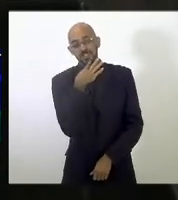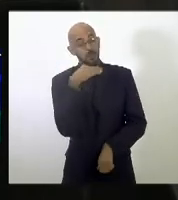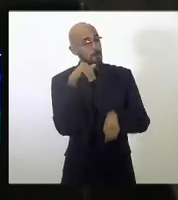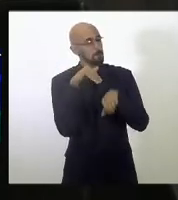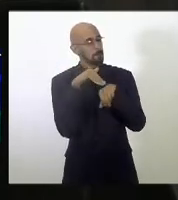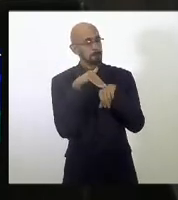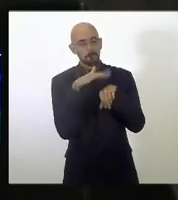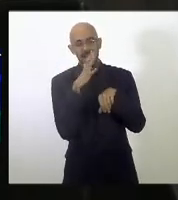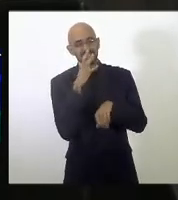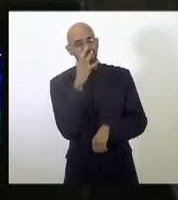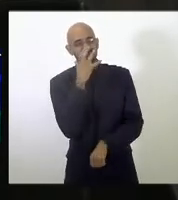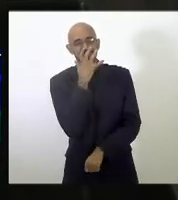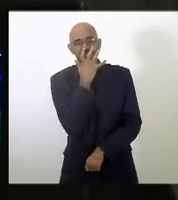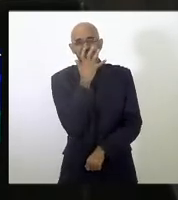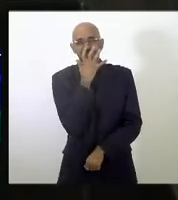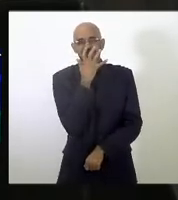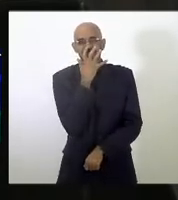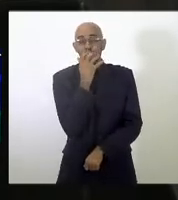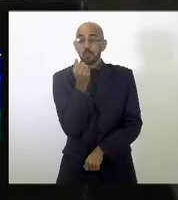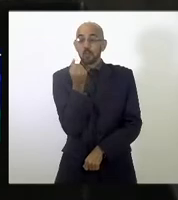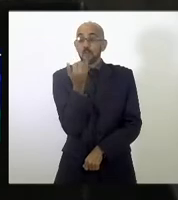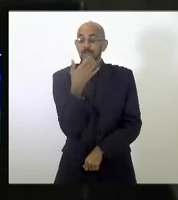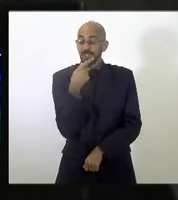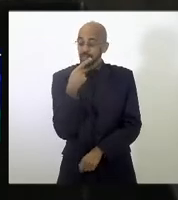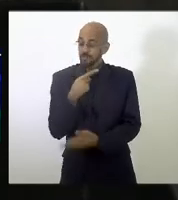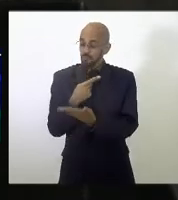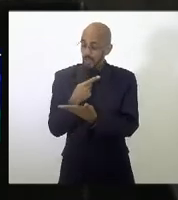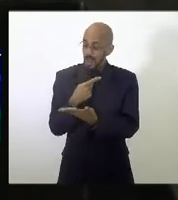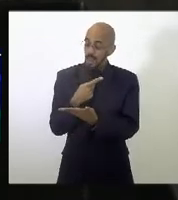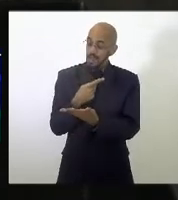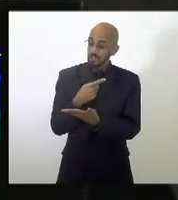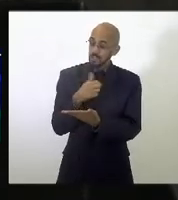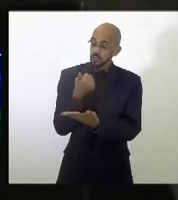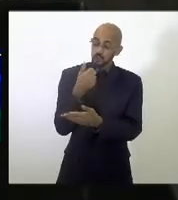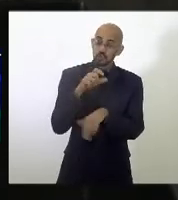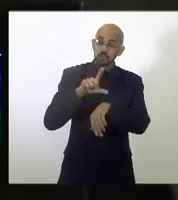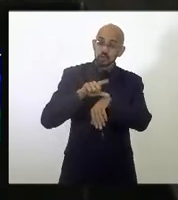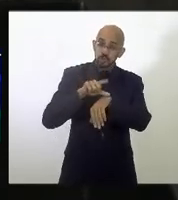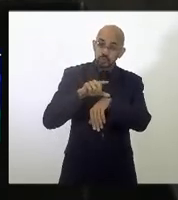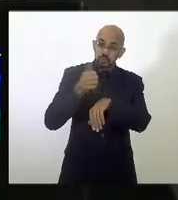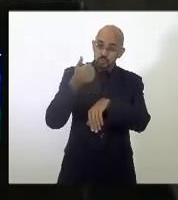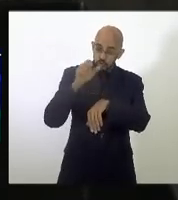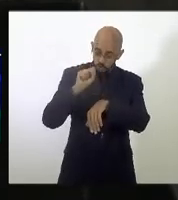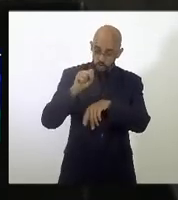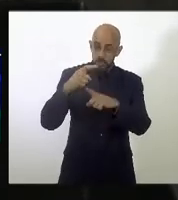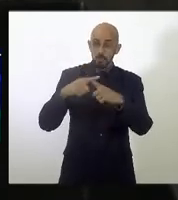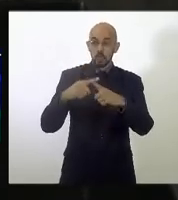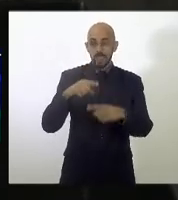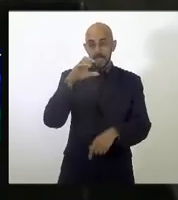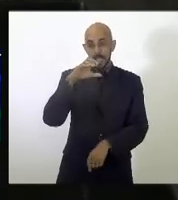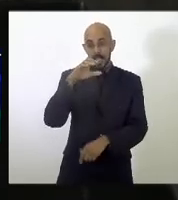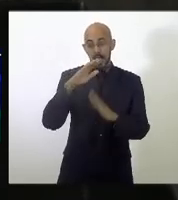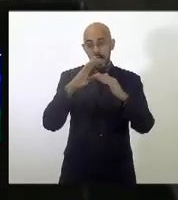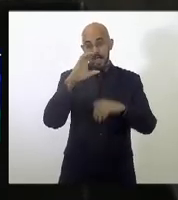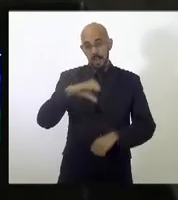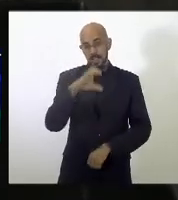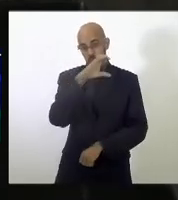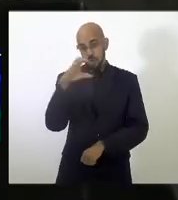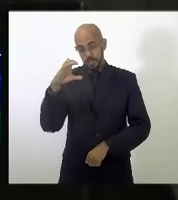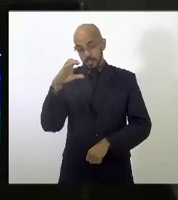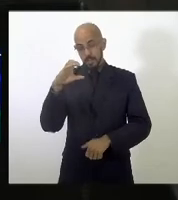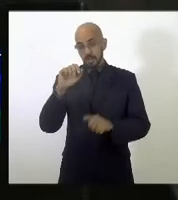fala em 18 horas da Ave Maria, é porque a Igreja Católica Apostólica Romana